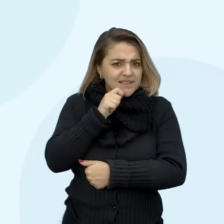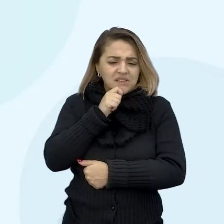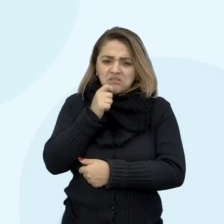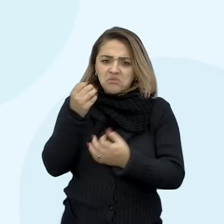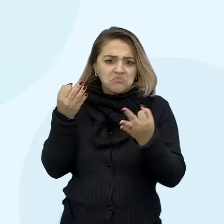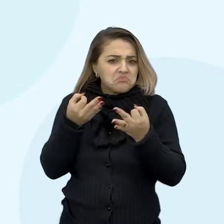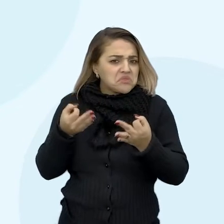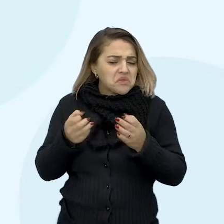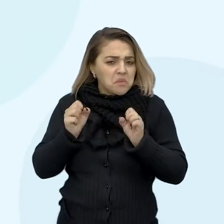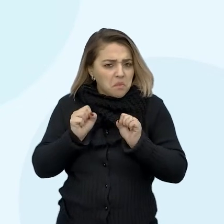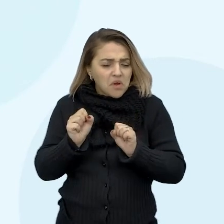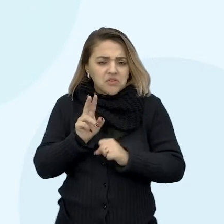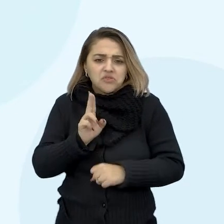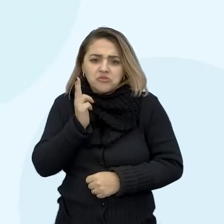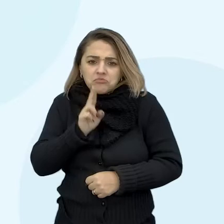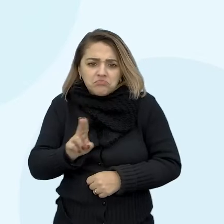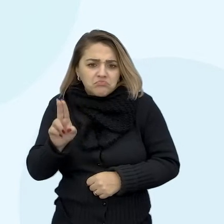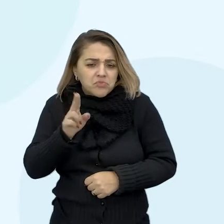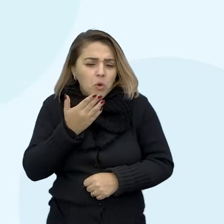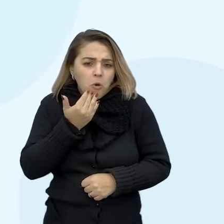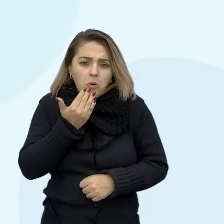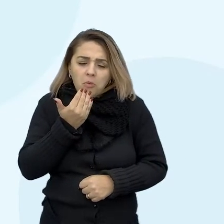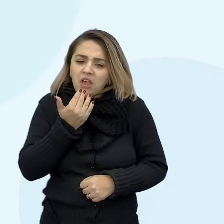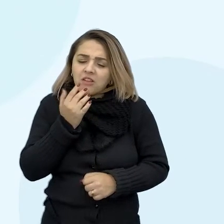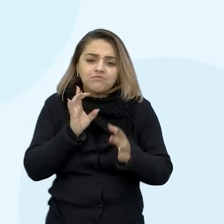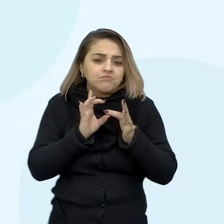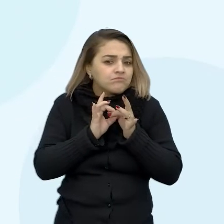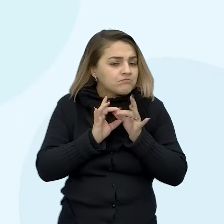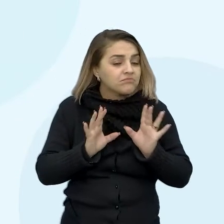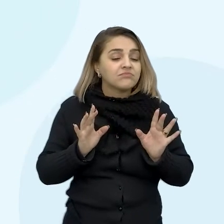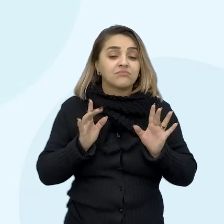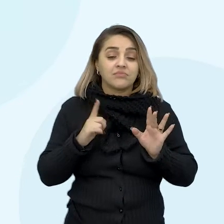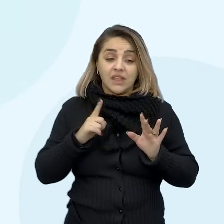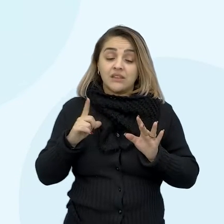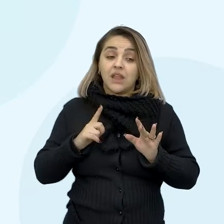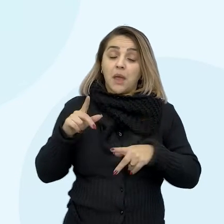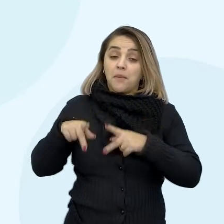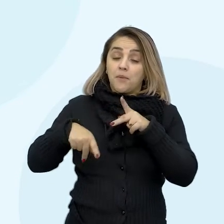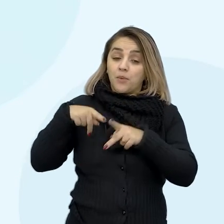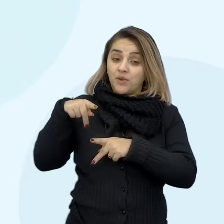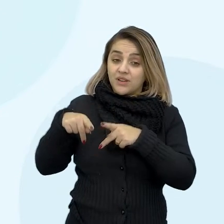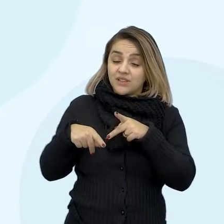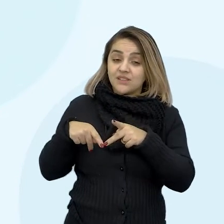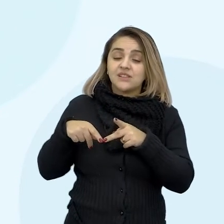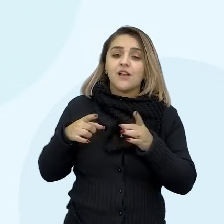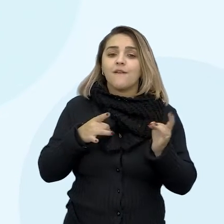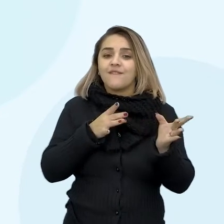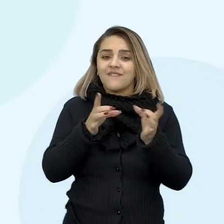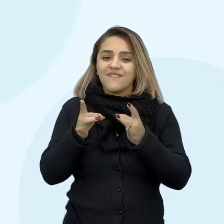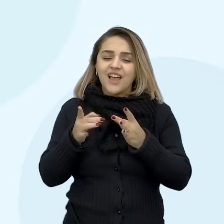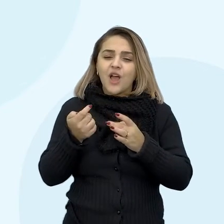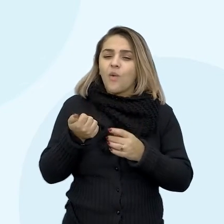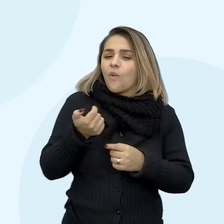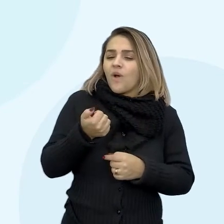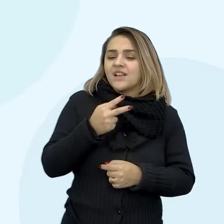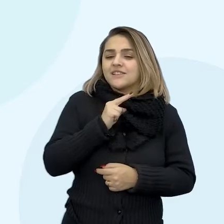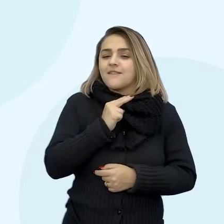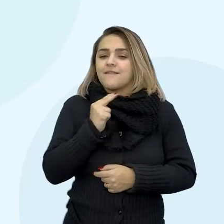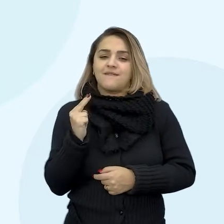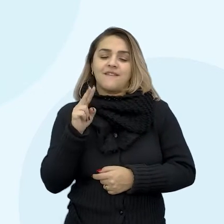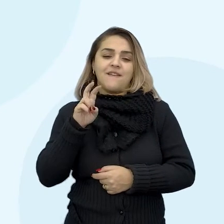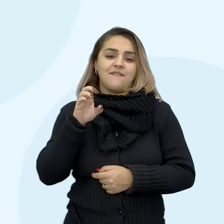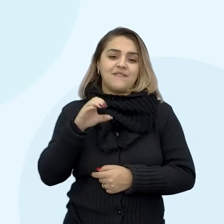perfeitamente aptos para o consumo, que são popularmente chamados no comércio de vencidinhos.